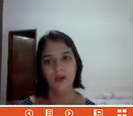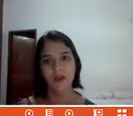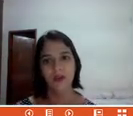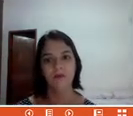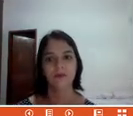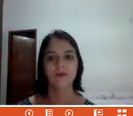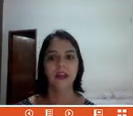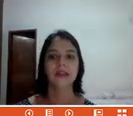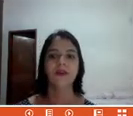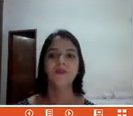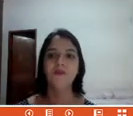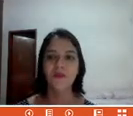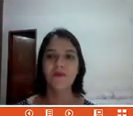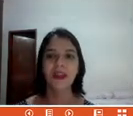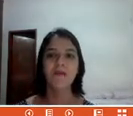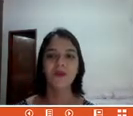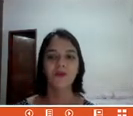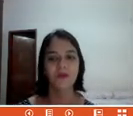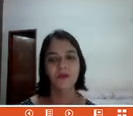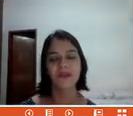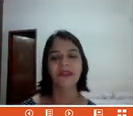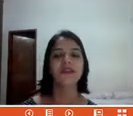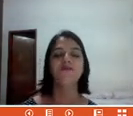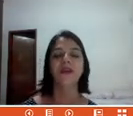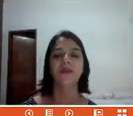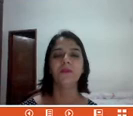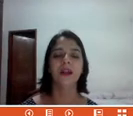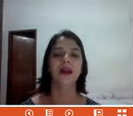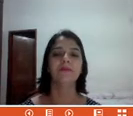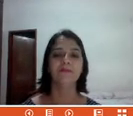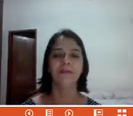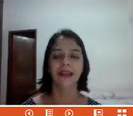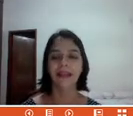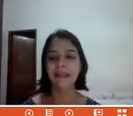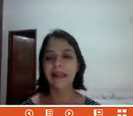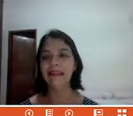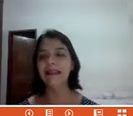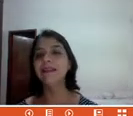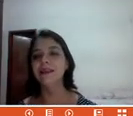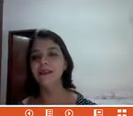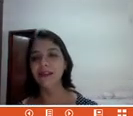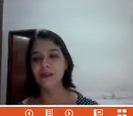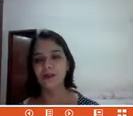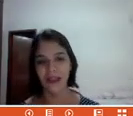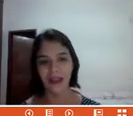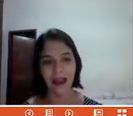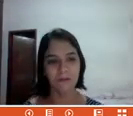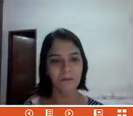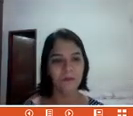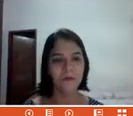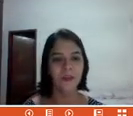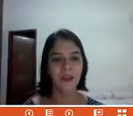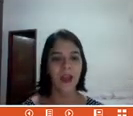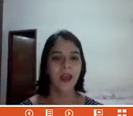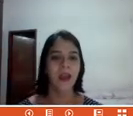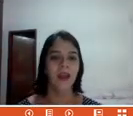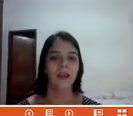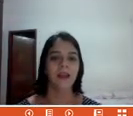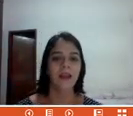diferente, pode trazer algum problema, algum constrangimento para quem está tentando se comunicar.